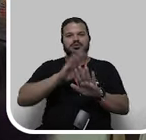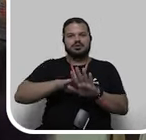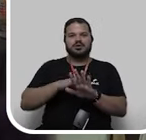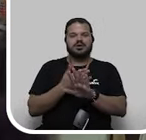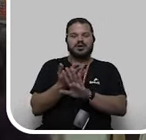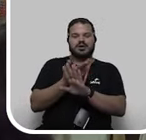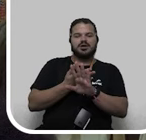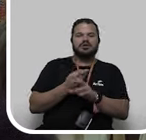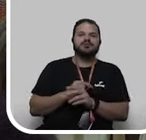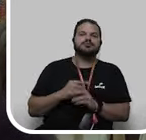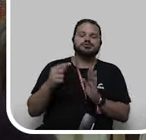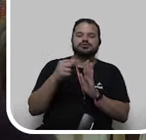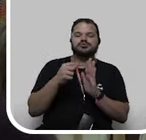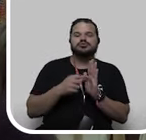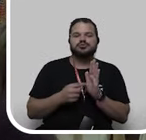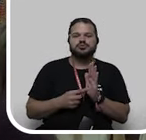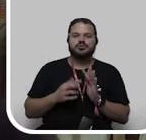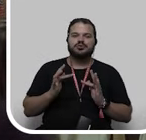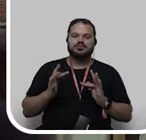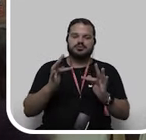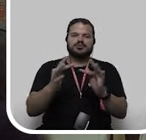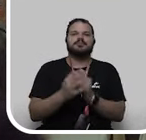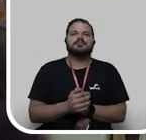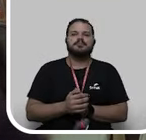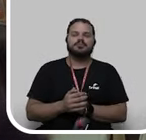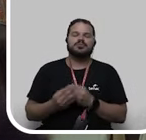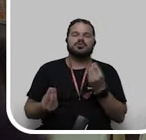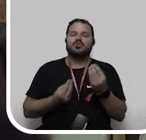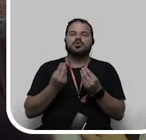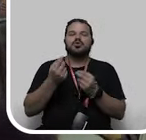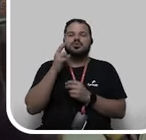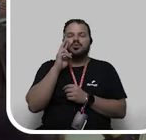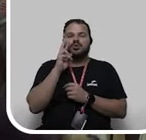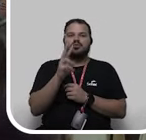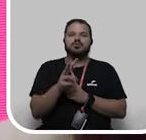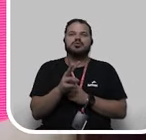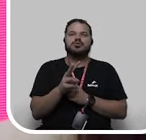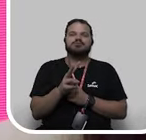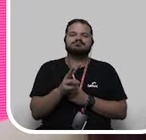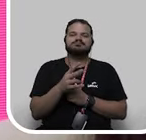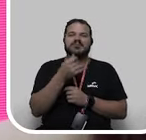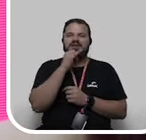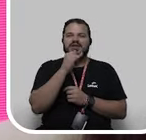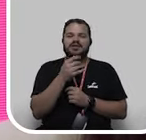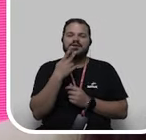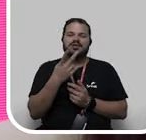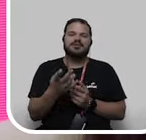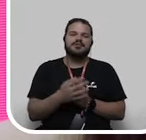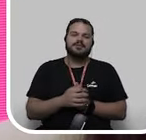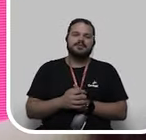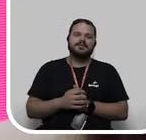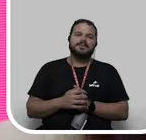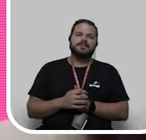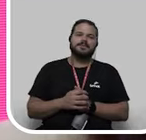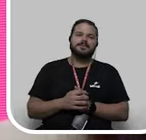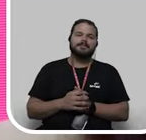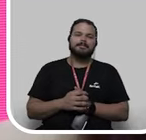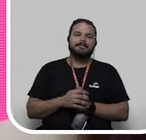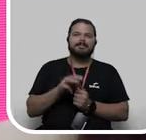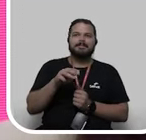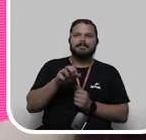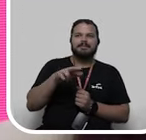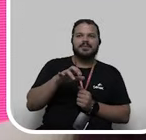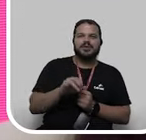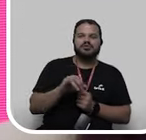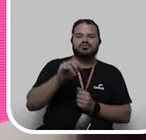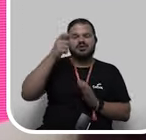nestes pontos da tecnologia. Então, como que eu olho para esses envenenamentos de machine learning, né, de